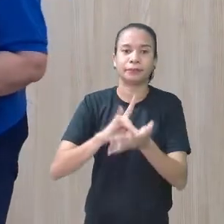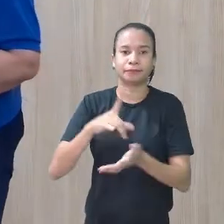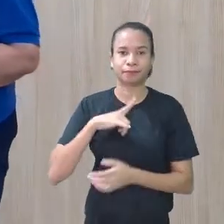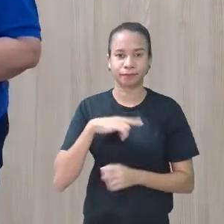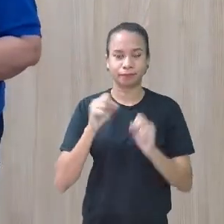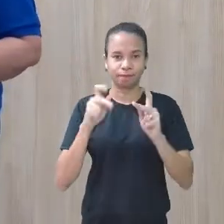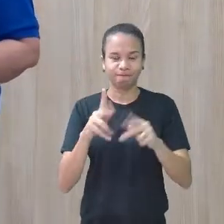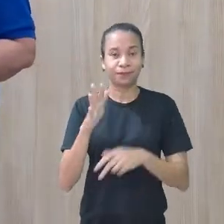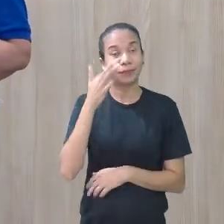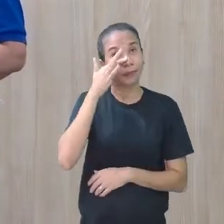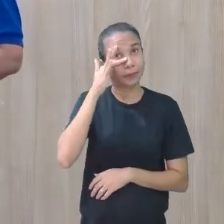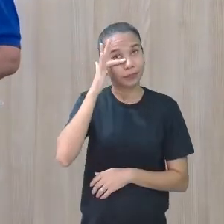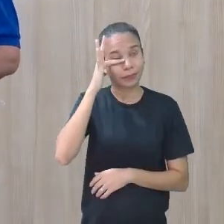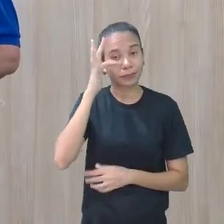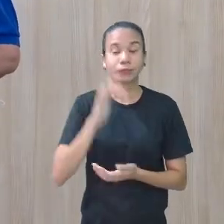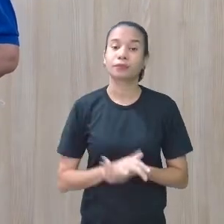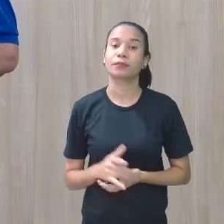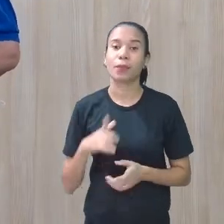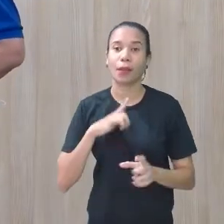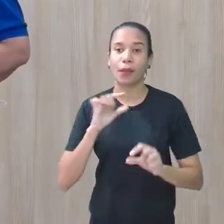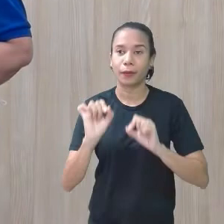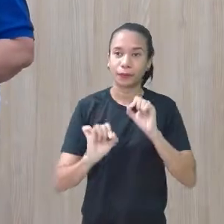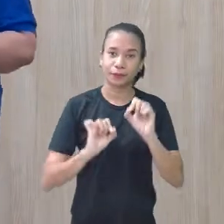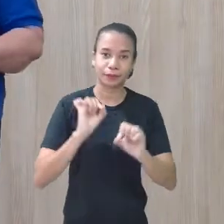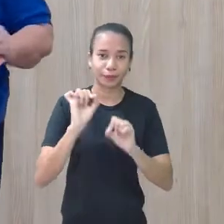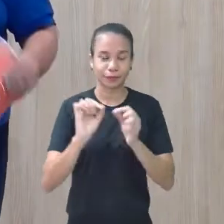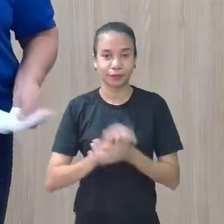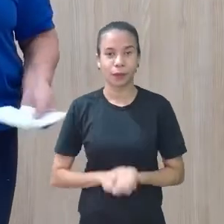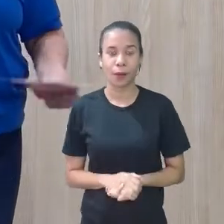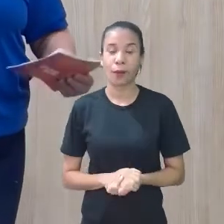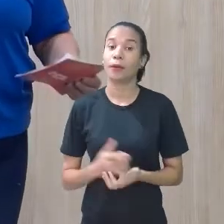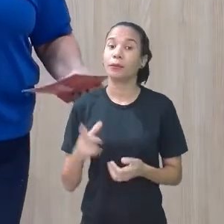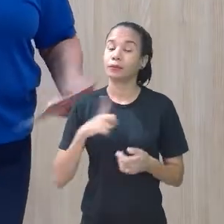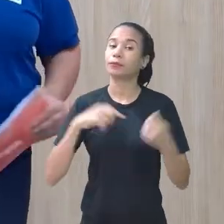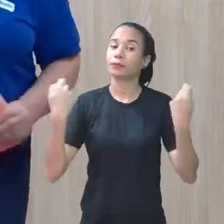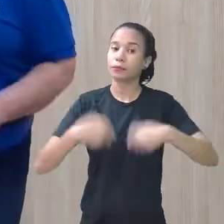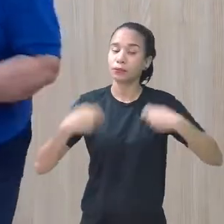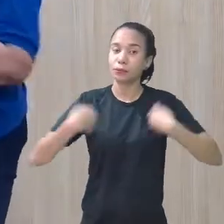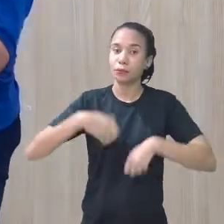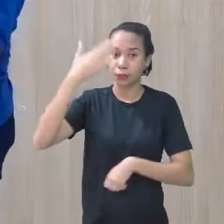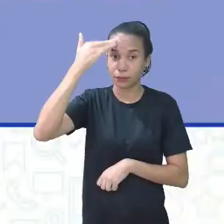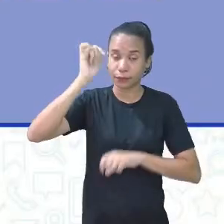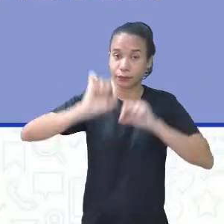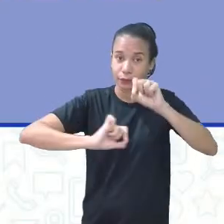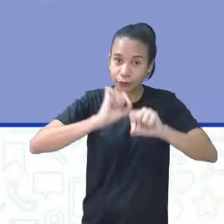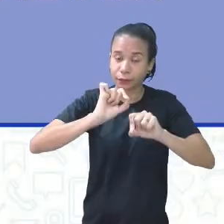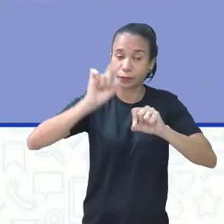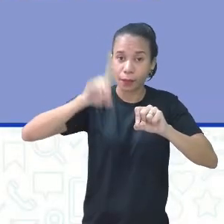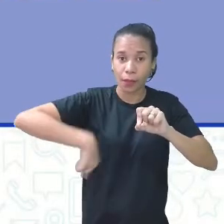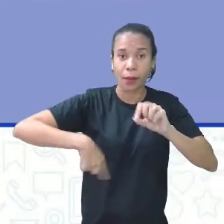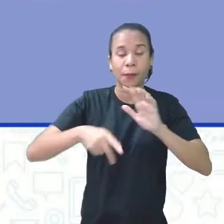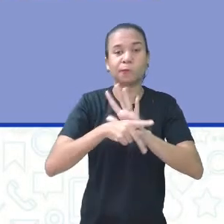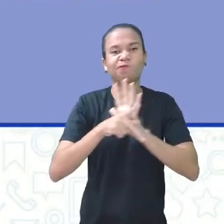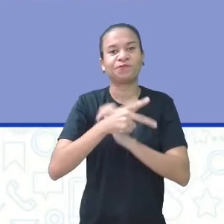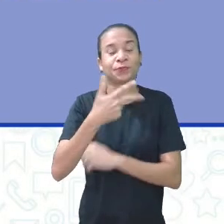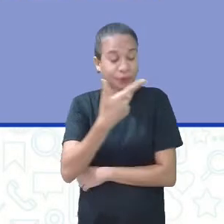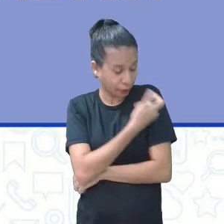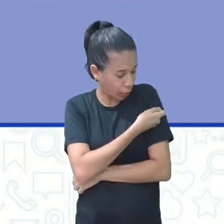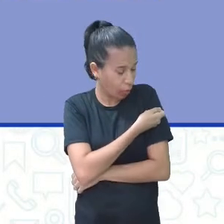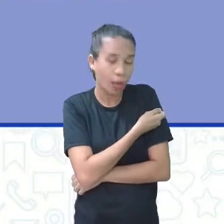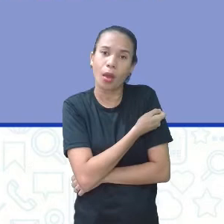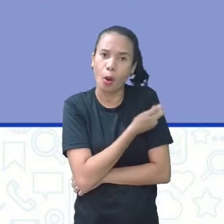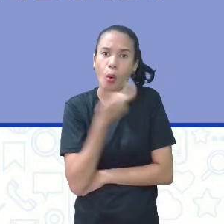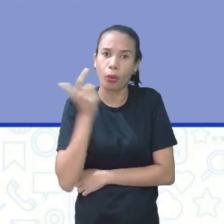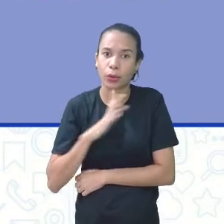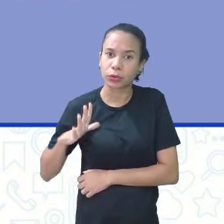isso, ok? O que é que nós temos mais? A gente tem que saber aí, olha, que a questão que a vacina salva